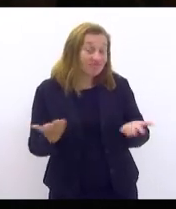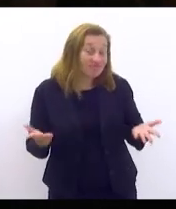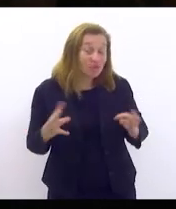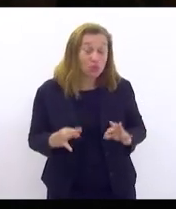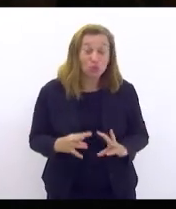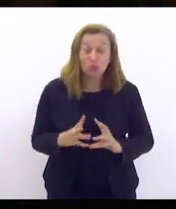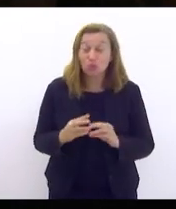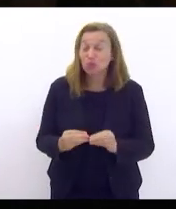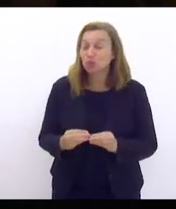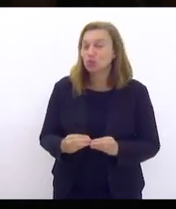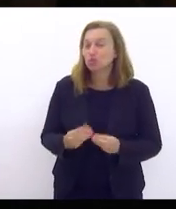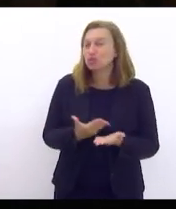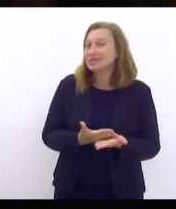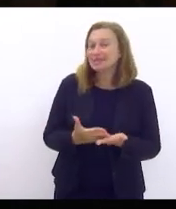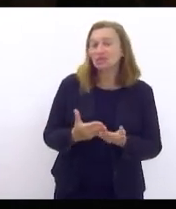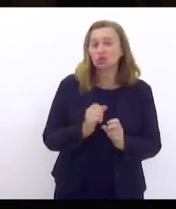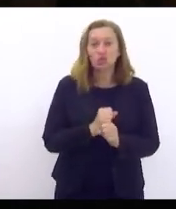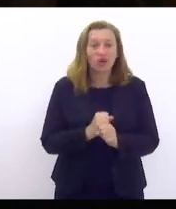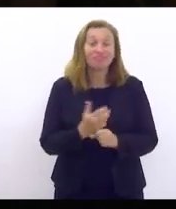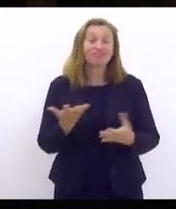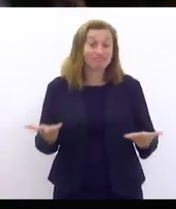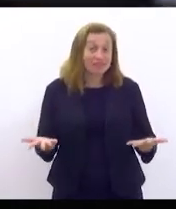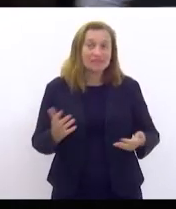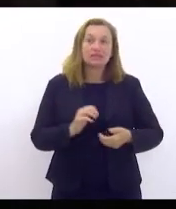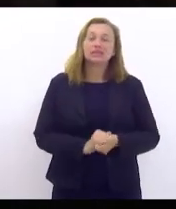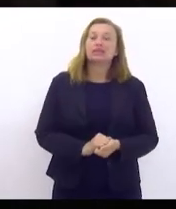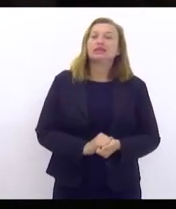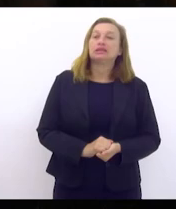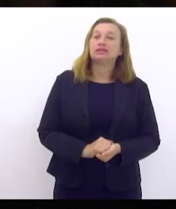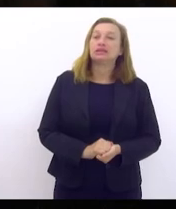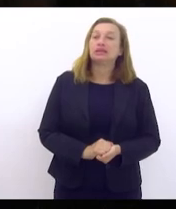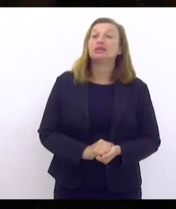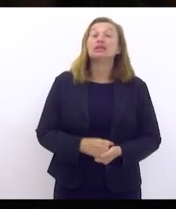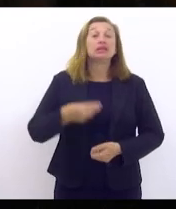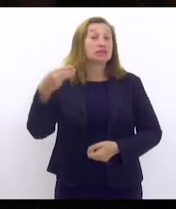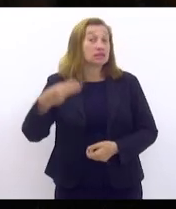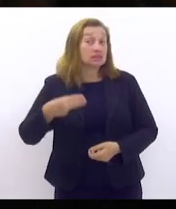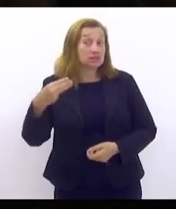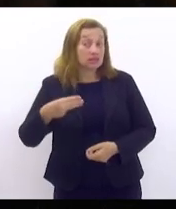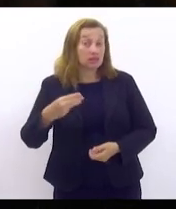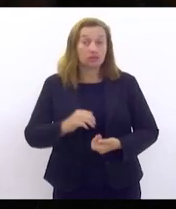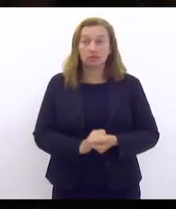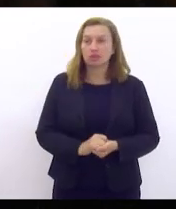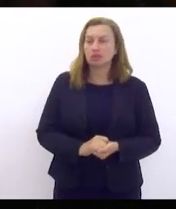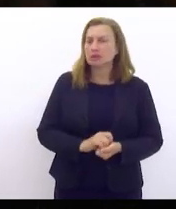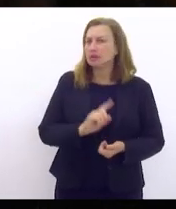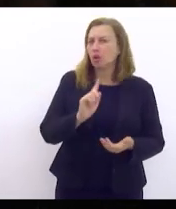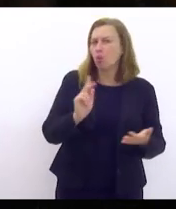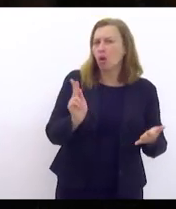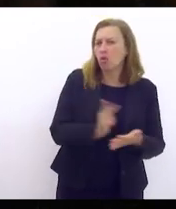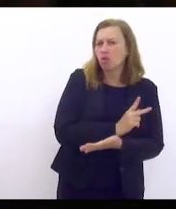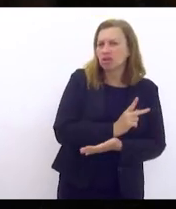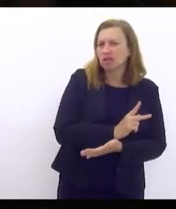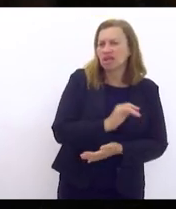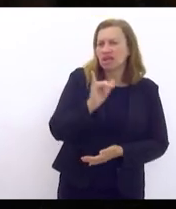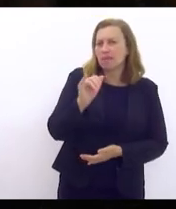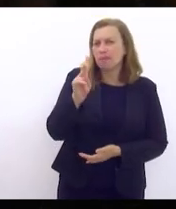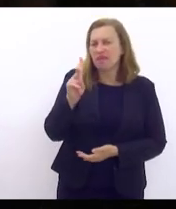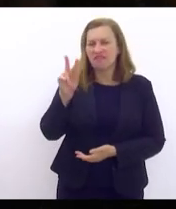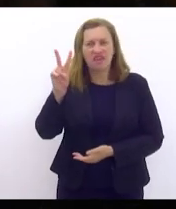tudo isso é para o início do ano e a terceiro é que não acontece com o